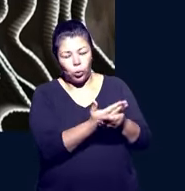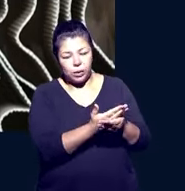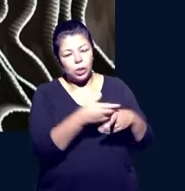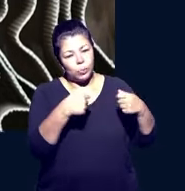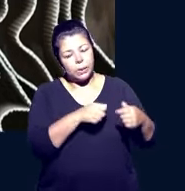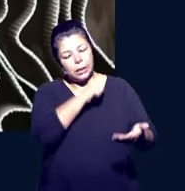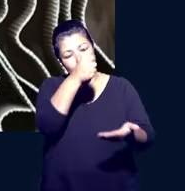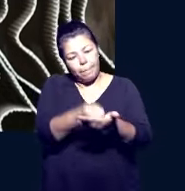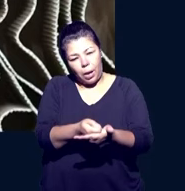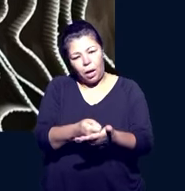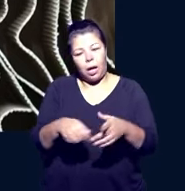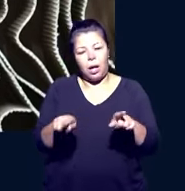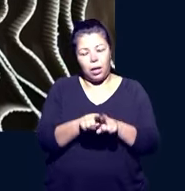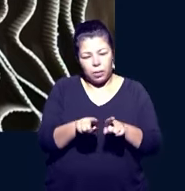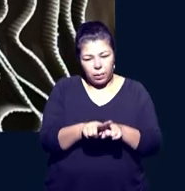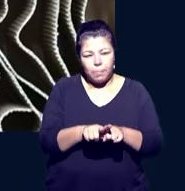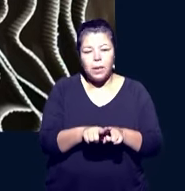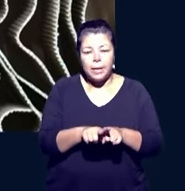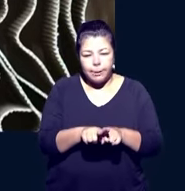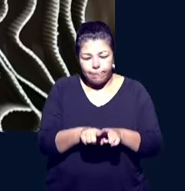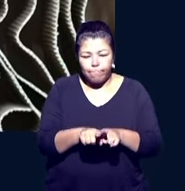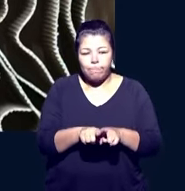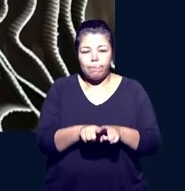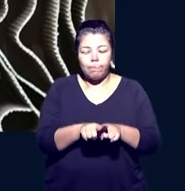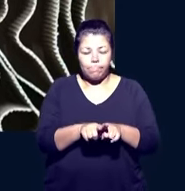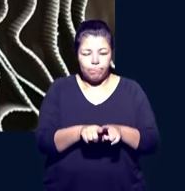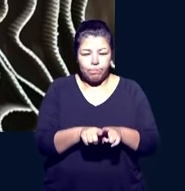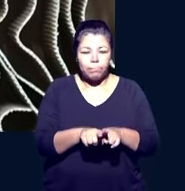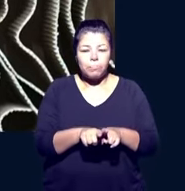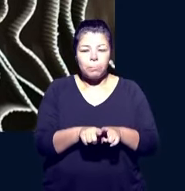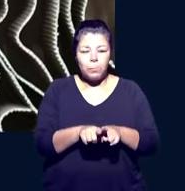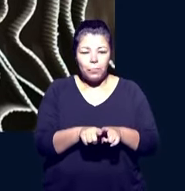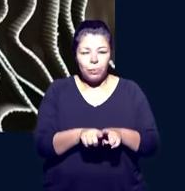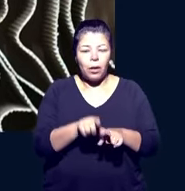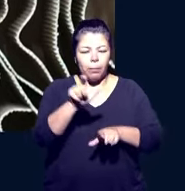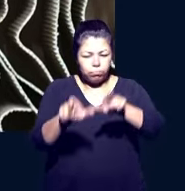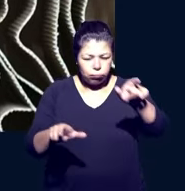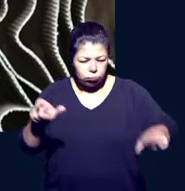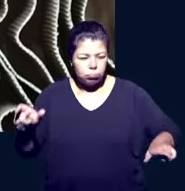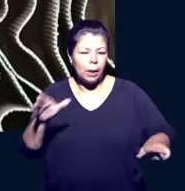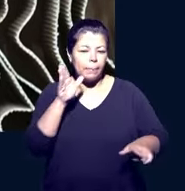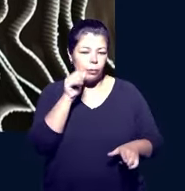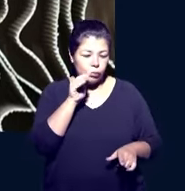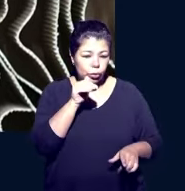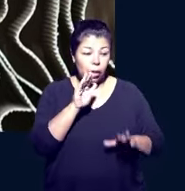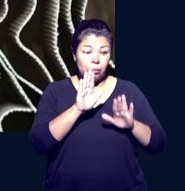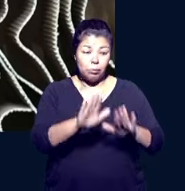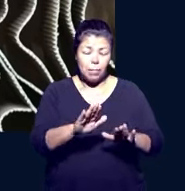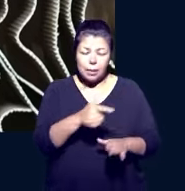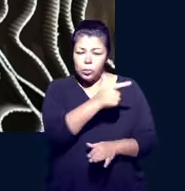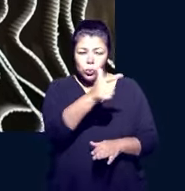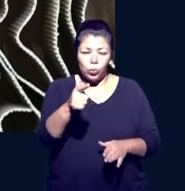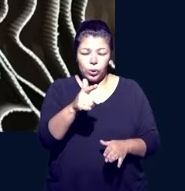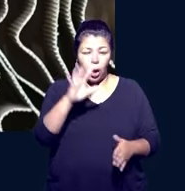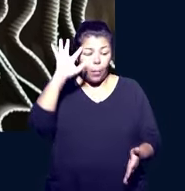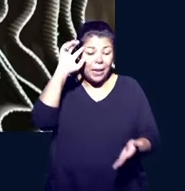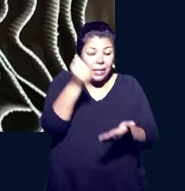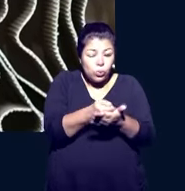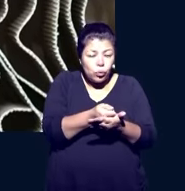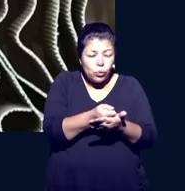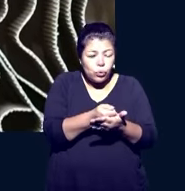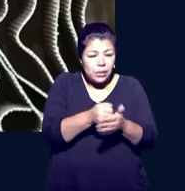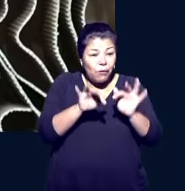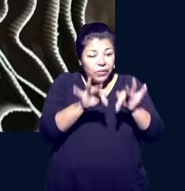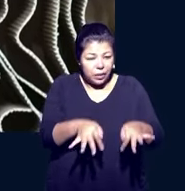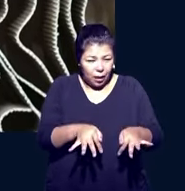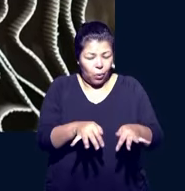pagar sua a as as as sentenças e sem que haja uma definição final a respeito disso eh